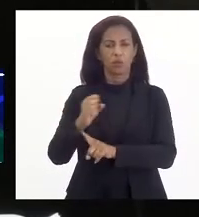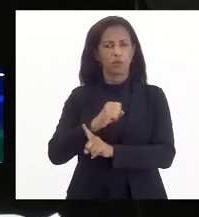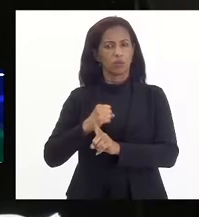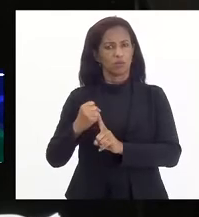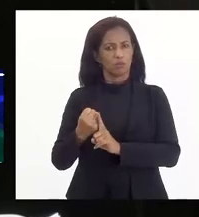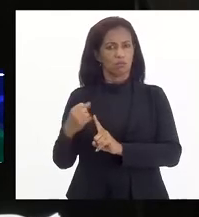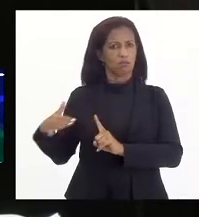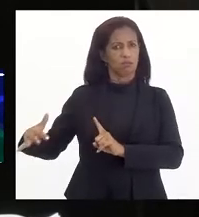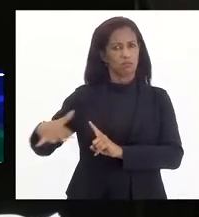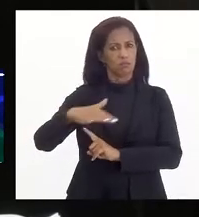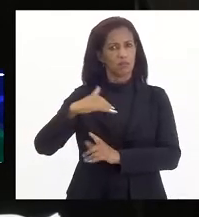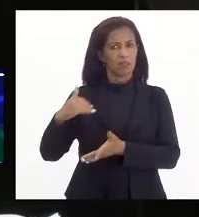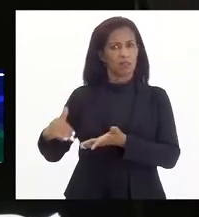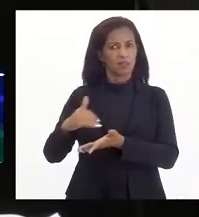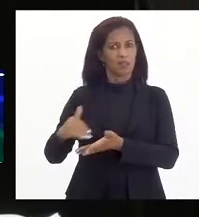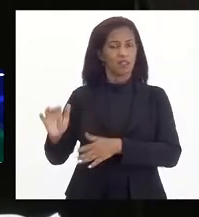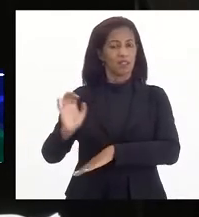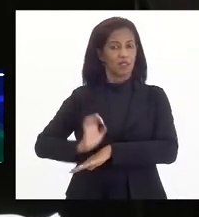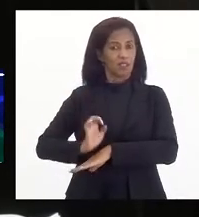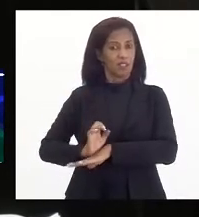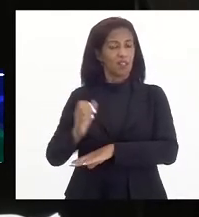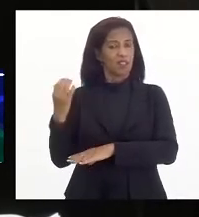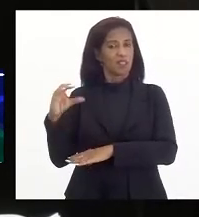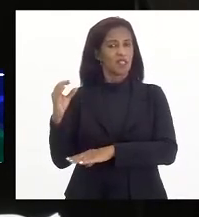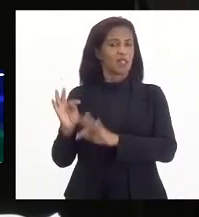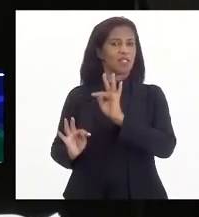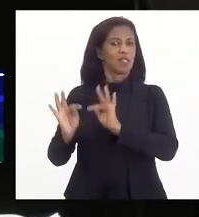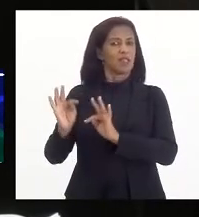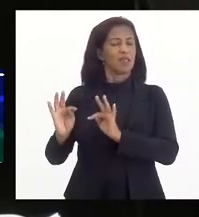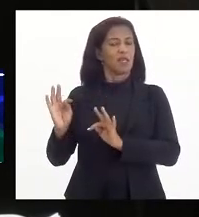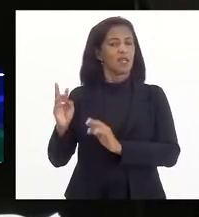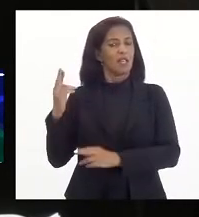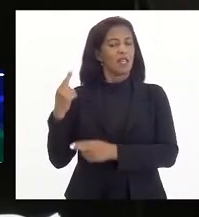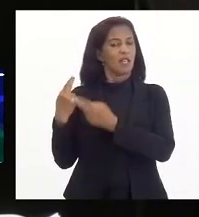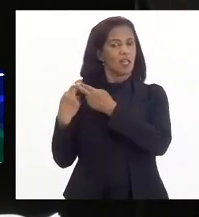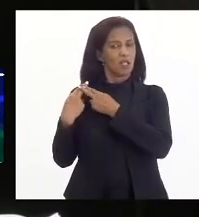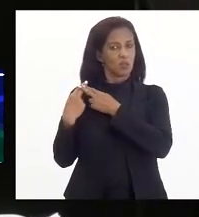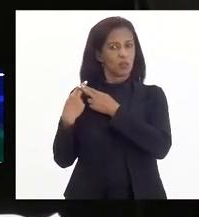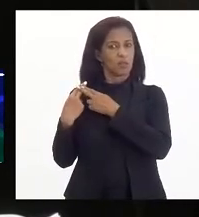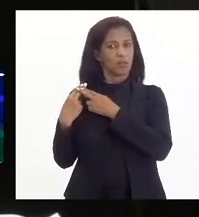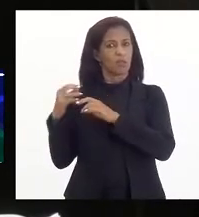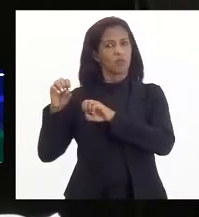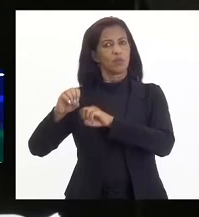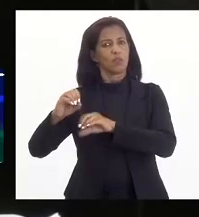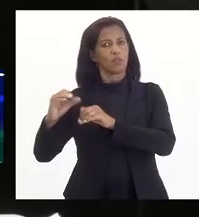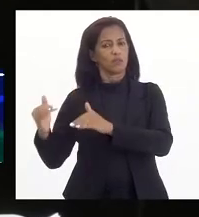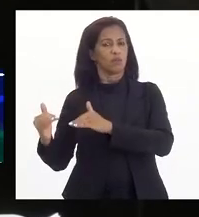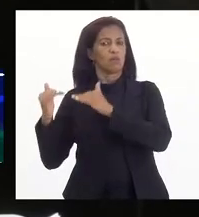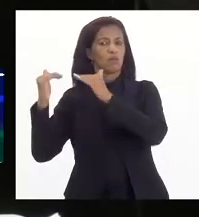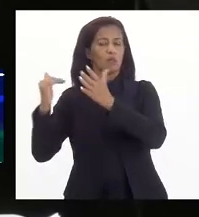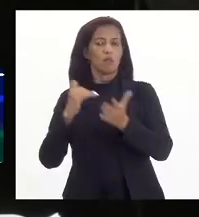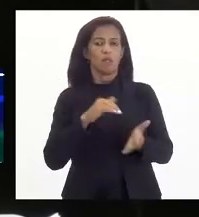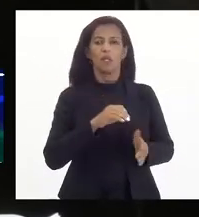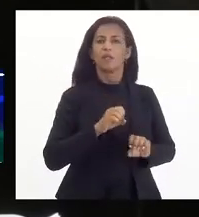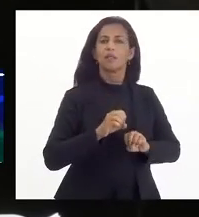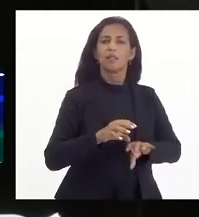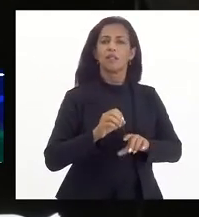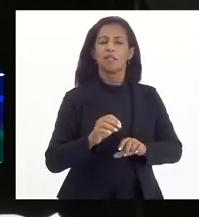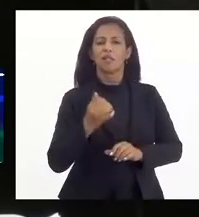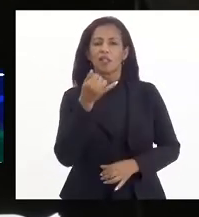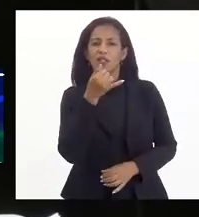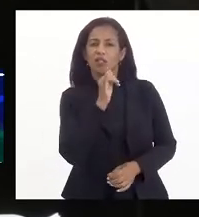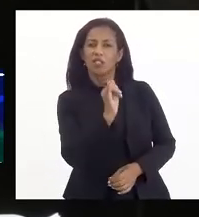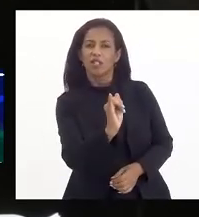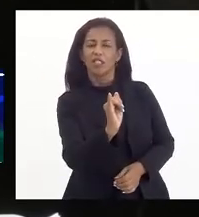Vitor no entre a Secretaria Estadual de ciência e tecnologia responsável pela ensino superior EA Secretária Estadual de energia